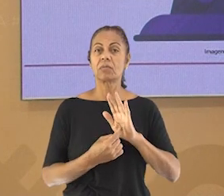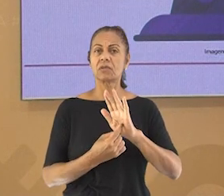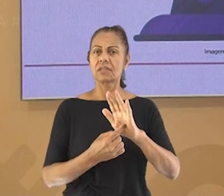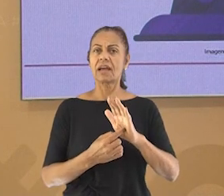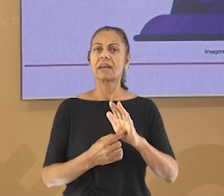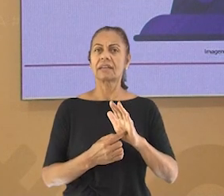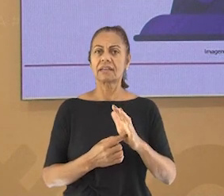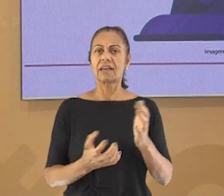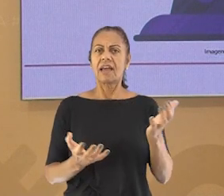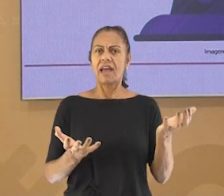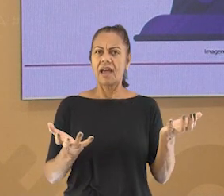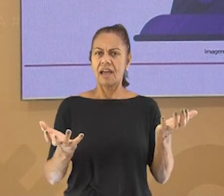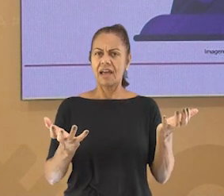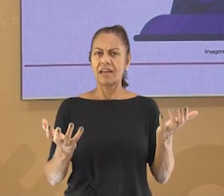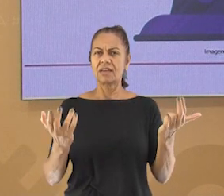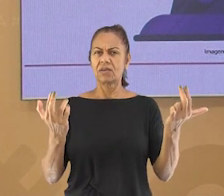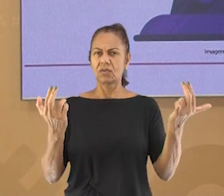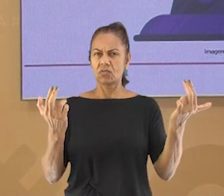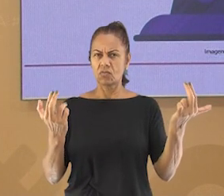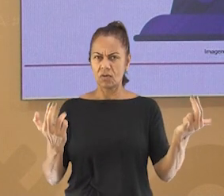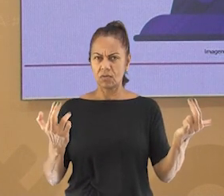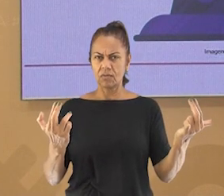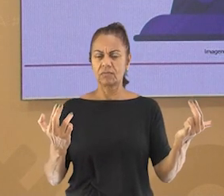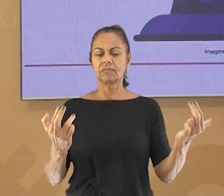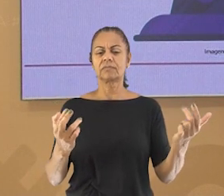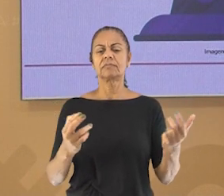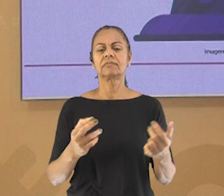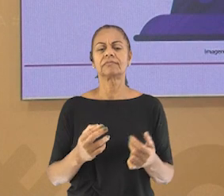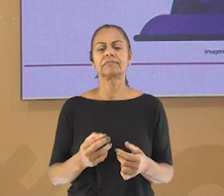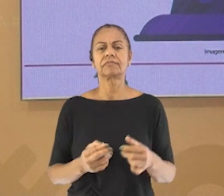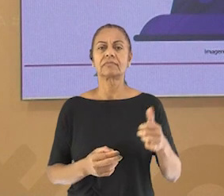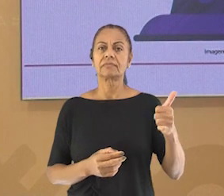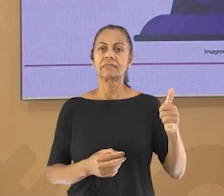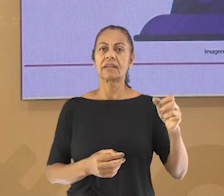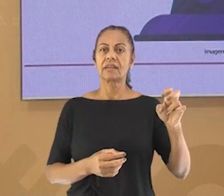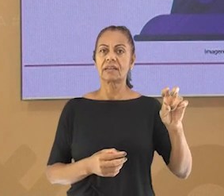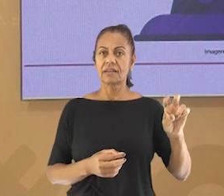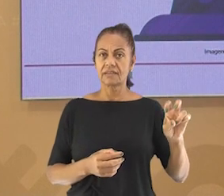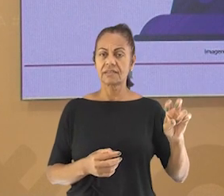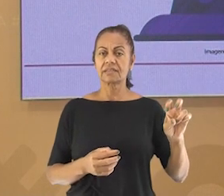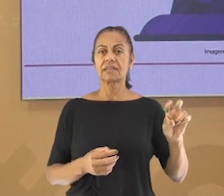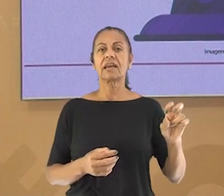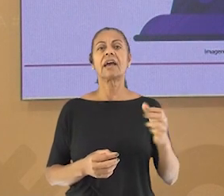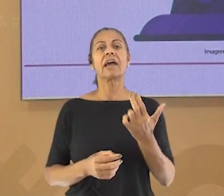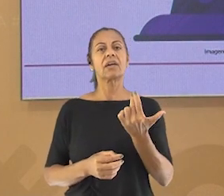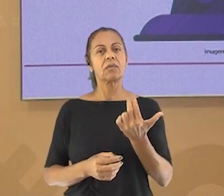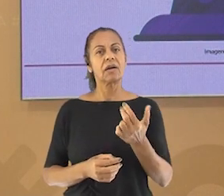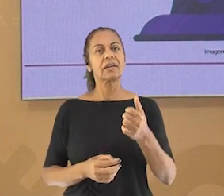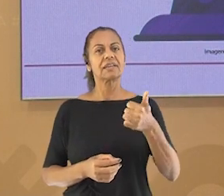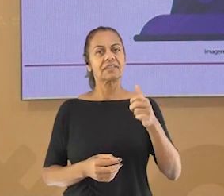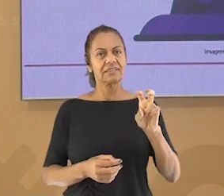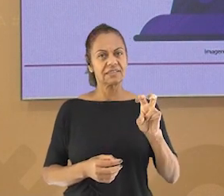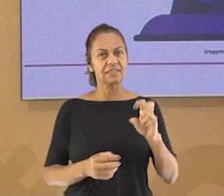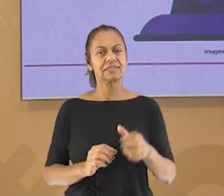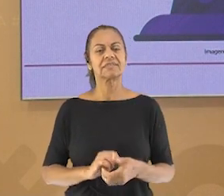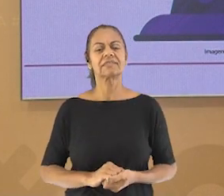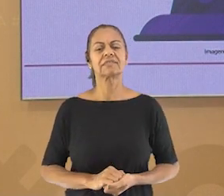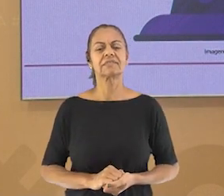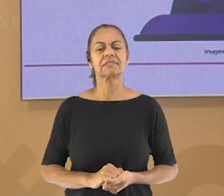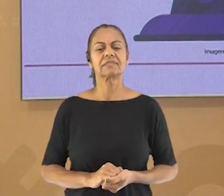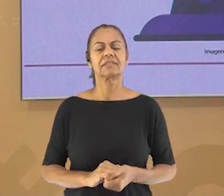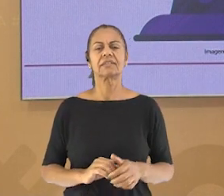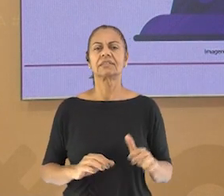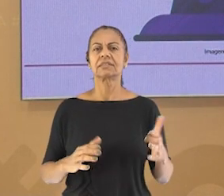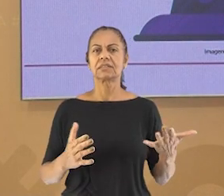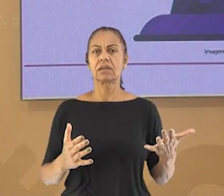Assim, nós vamos garantir que a igualdade seja verdadeira. Ou seja, 15 vai ser